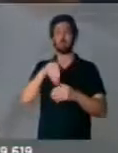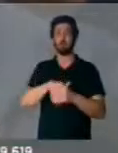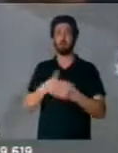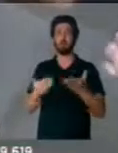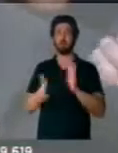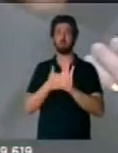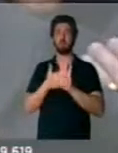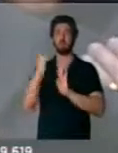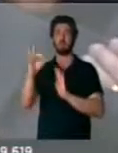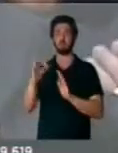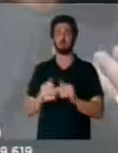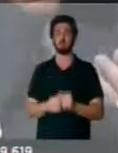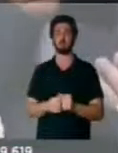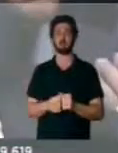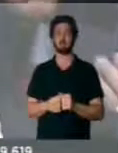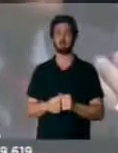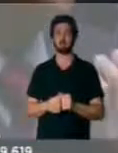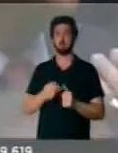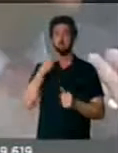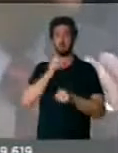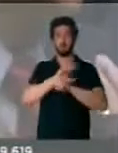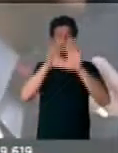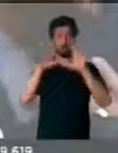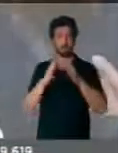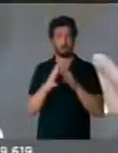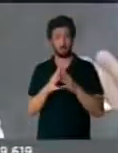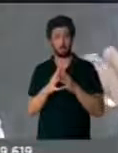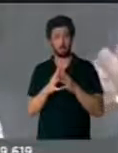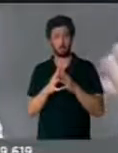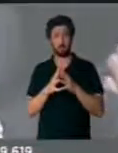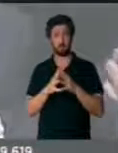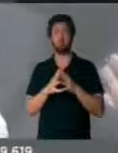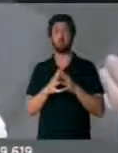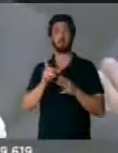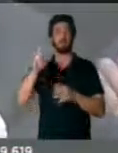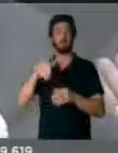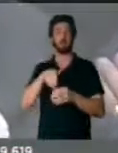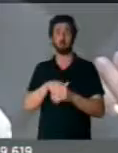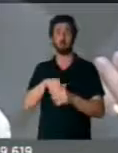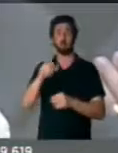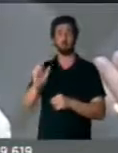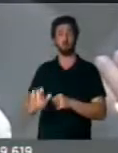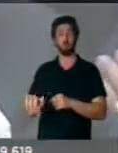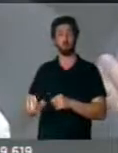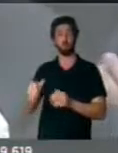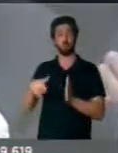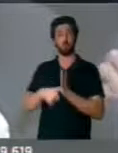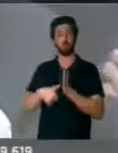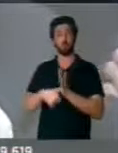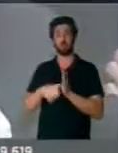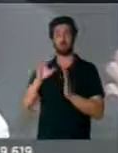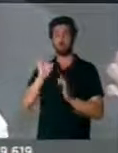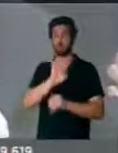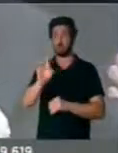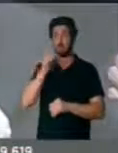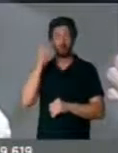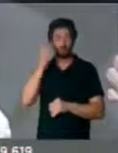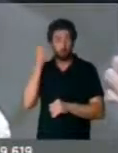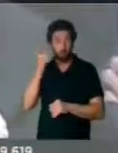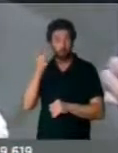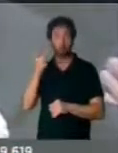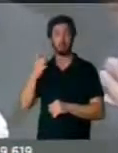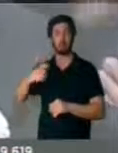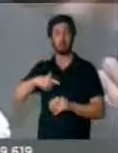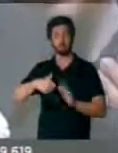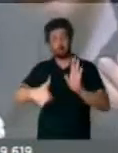votando essas 10 medidas, deixando claro, presidente, que é uma votação nominal, que cada deputado